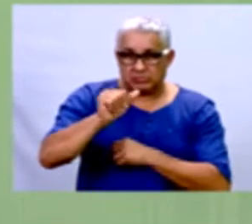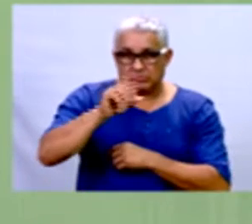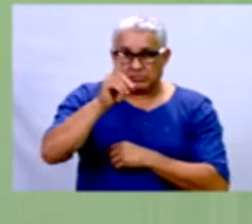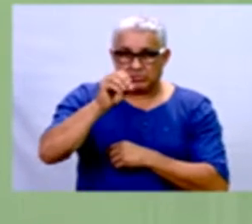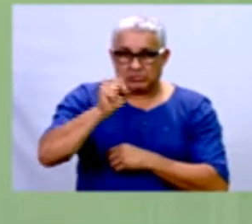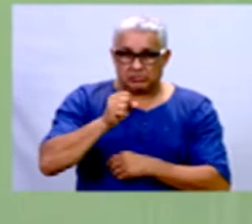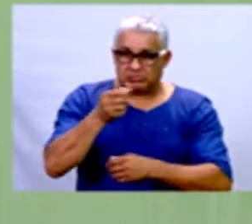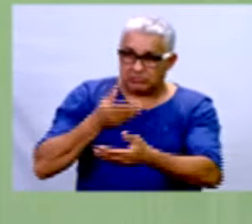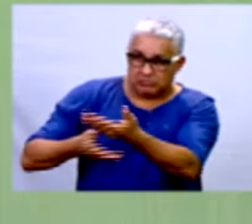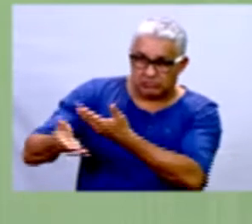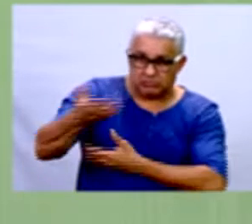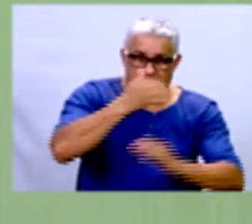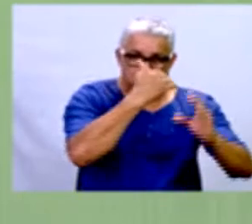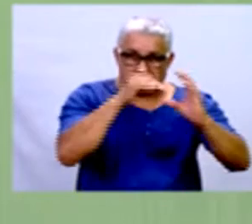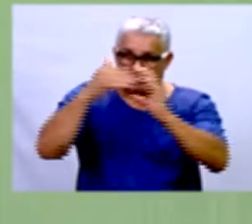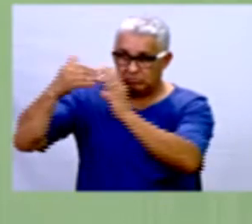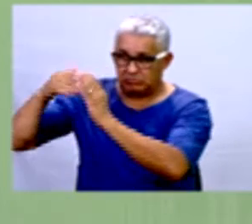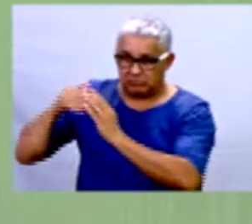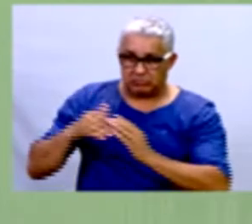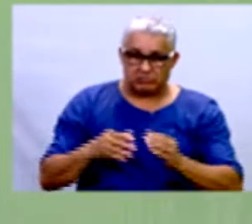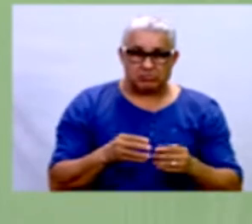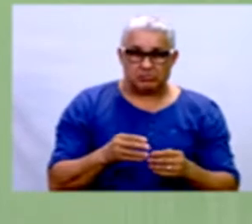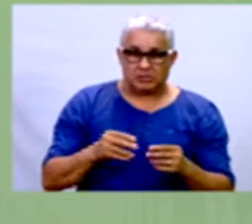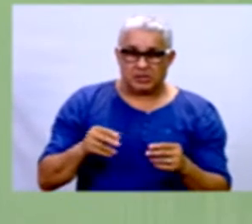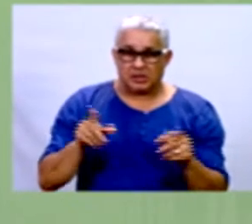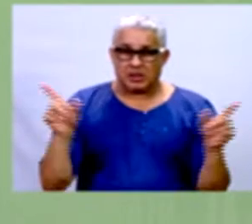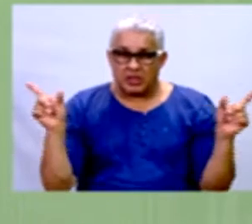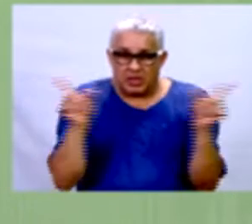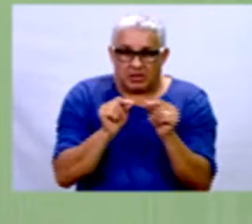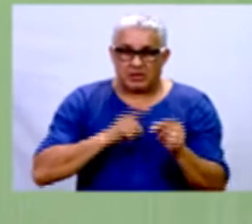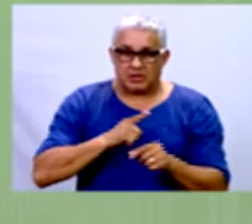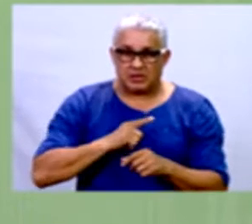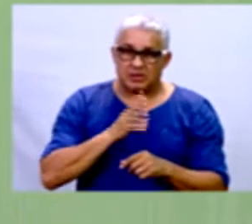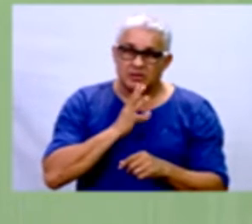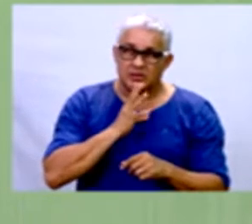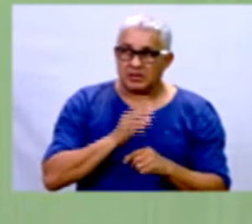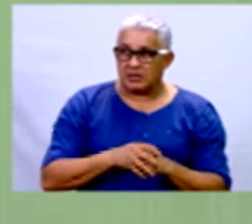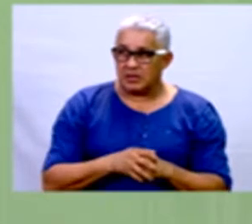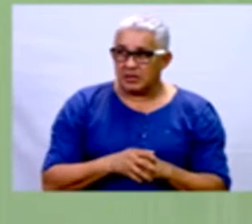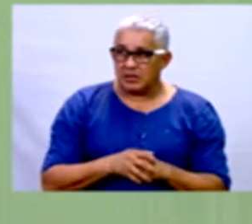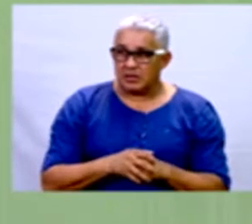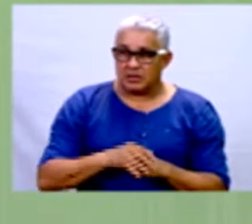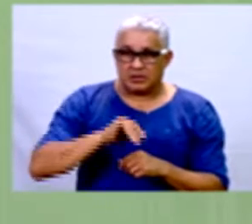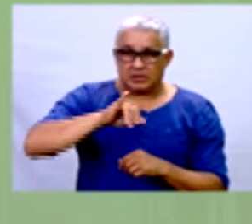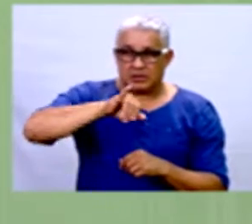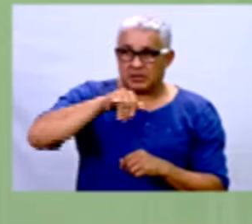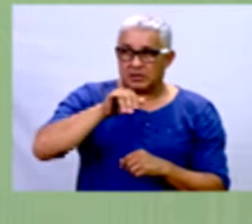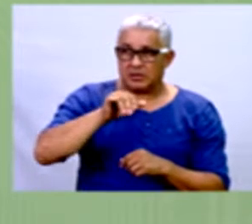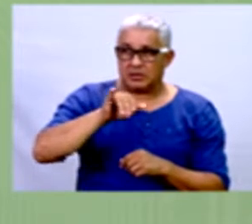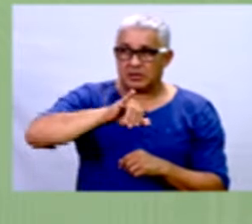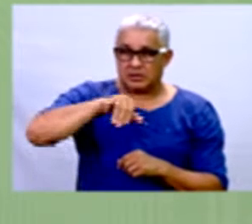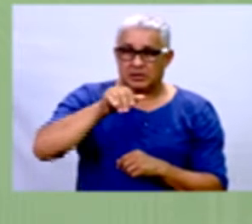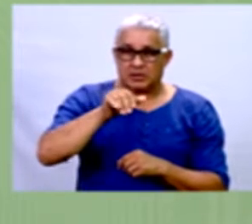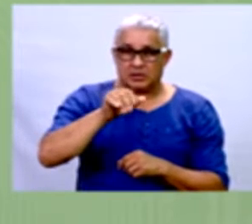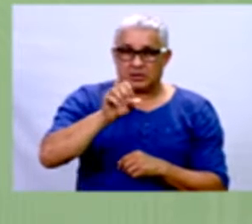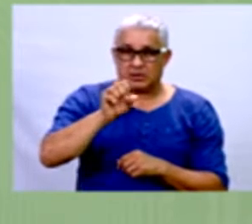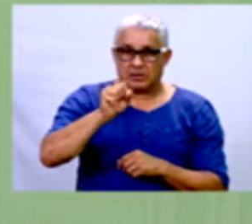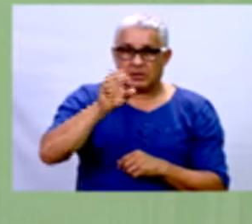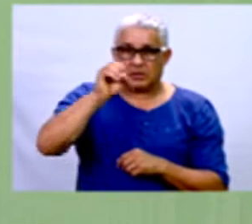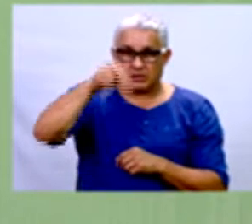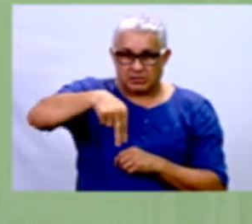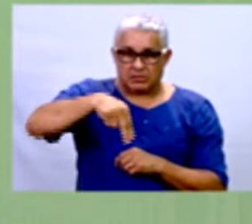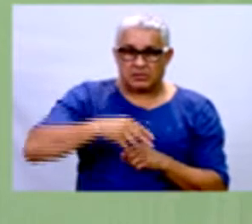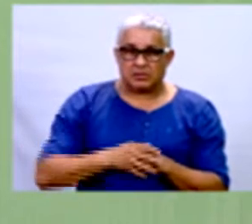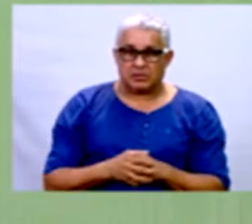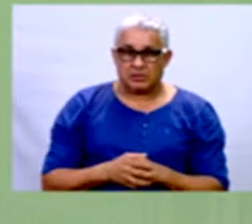né, e ele possui uma abreviatura que é mais conhecida como JSON, né, nada mais é do